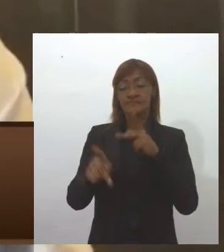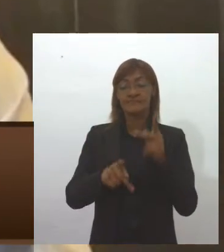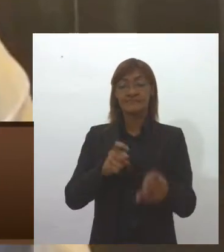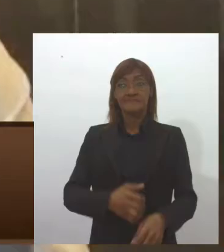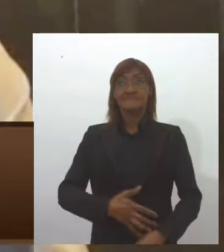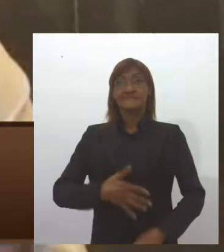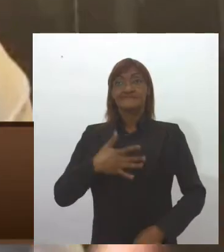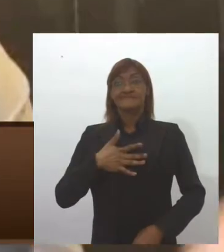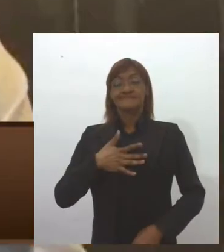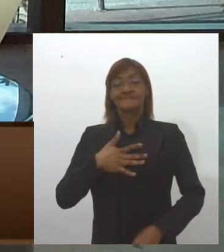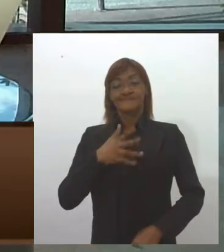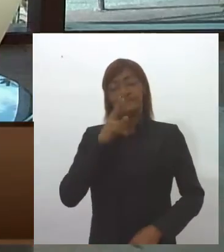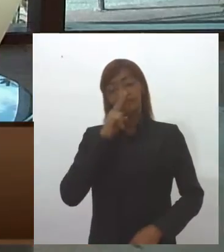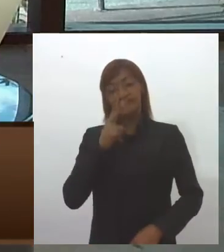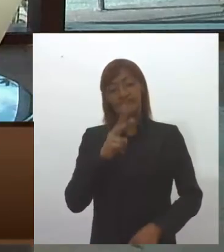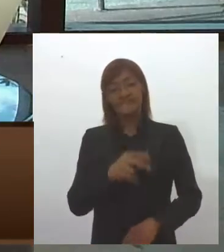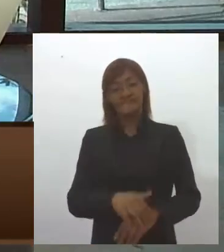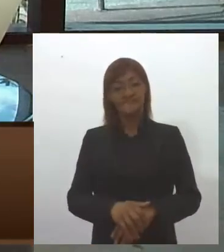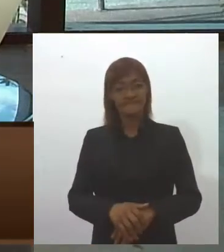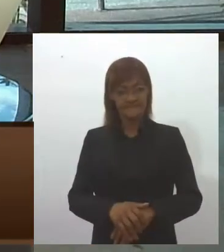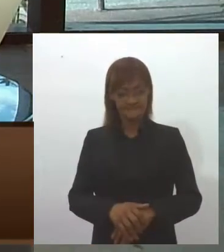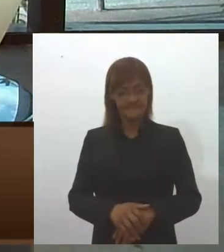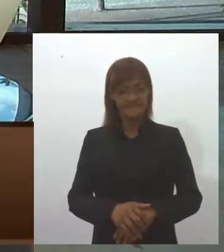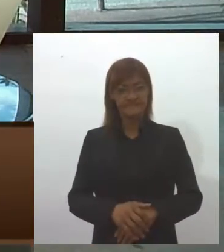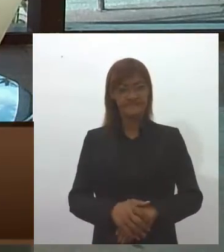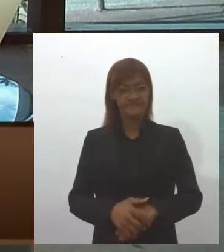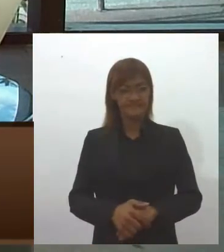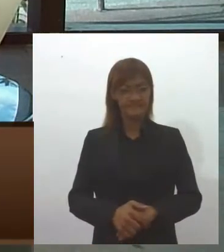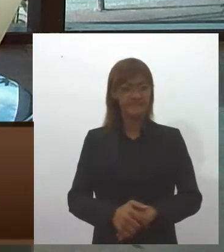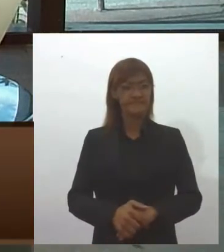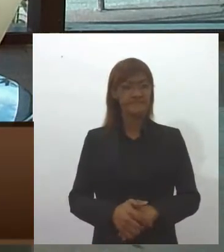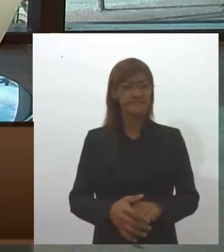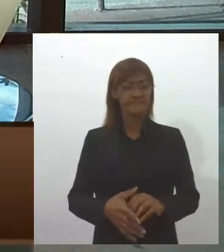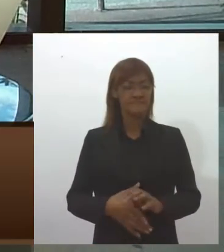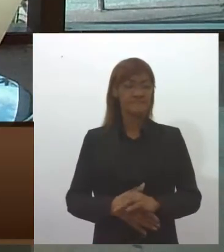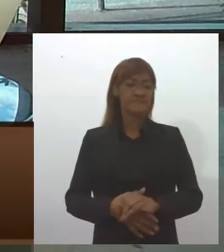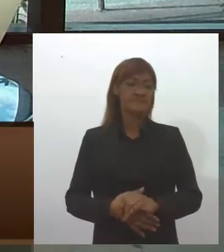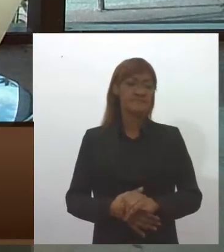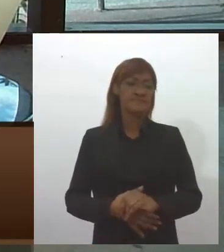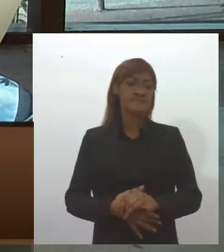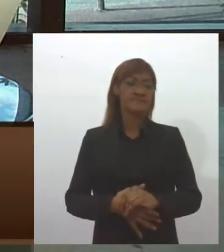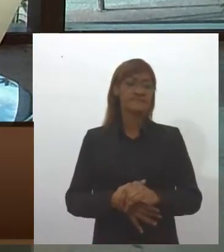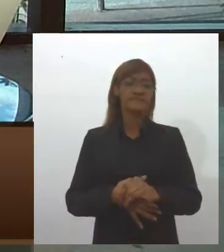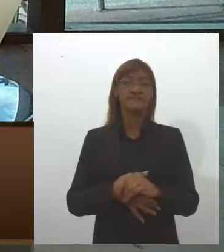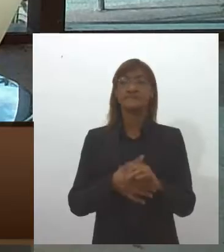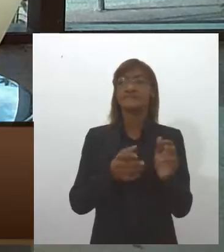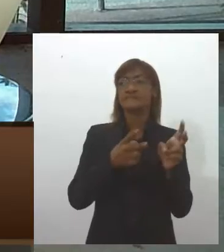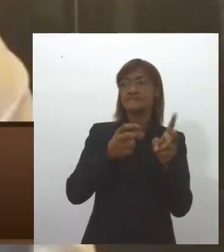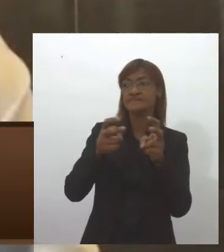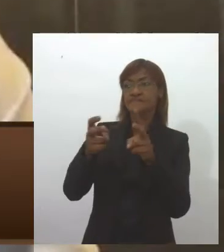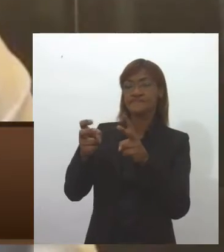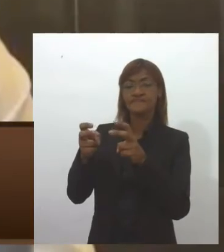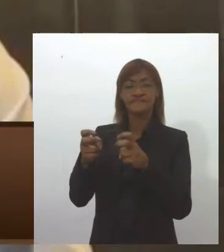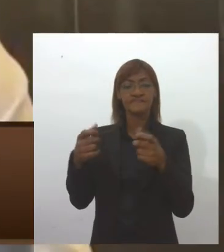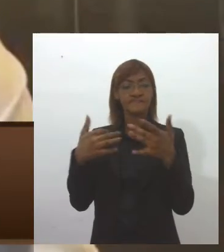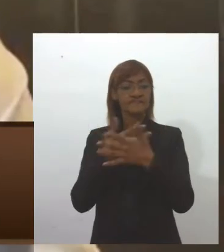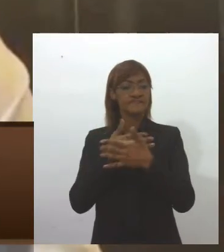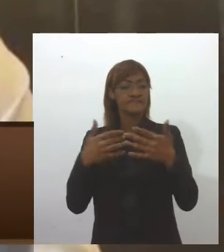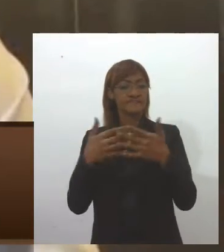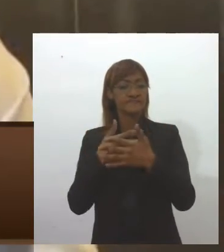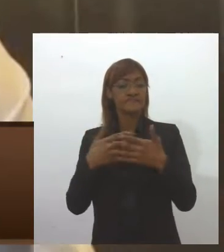alto. A gente até percebe isso enquanto... Né, com a qualidade da cidade, Aracaju é uma cidade